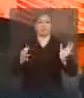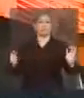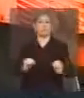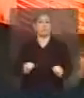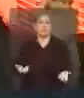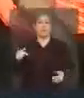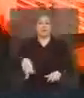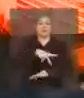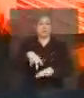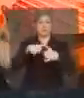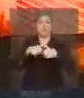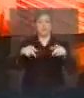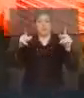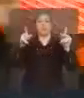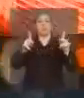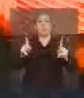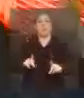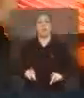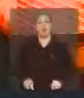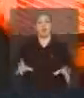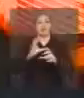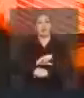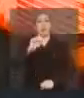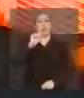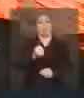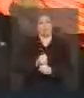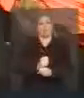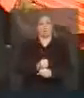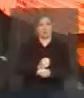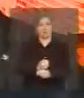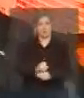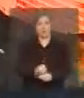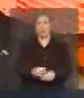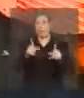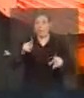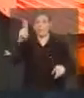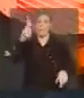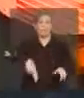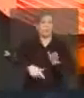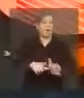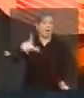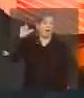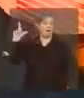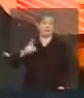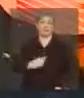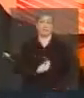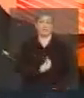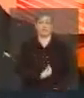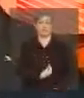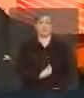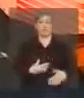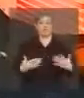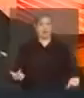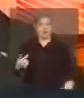Esse país viveu harmonicamente durante 8 anos como jamais ele viveu. Numa demonstração de que